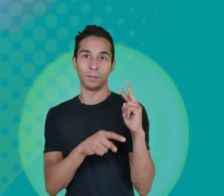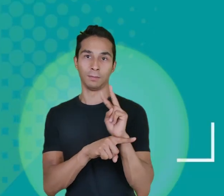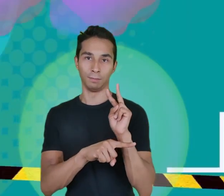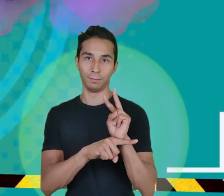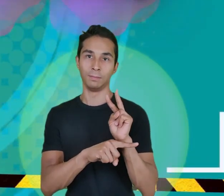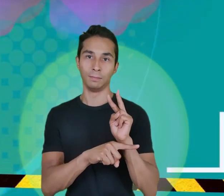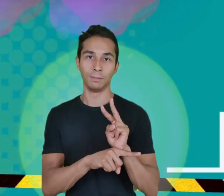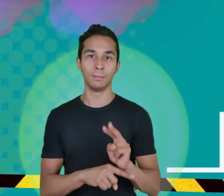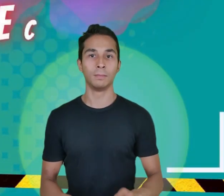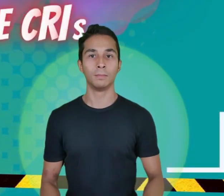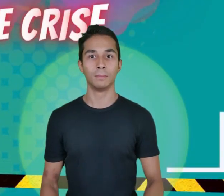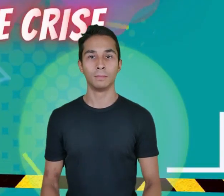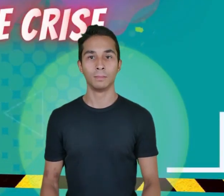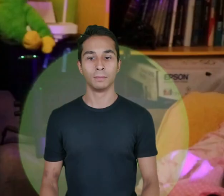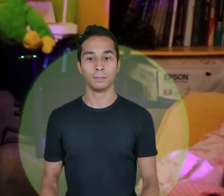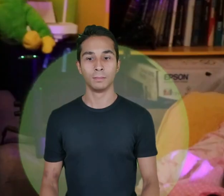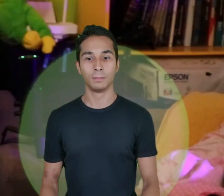pé.